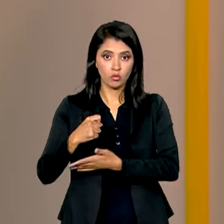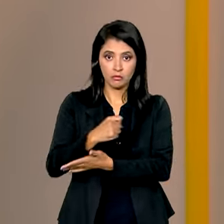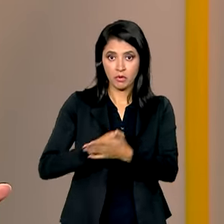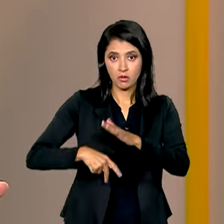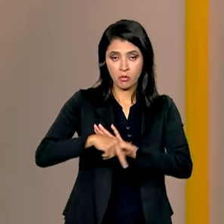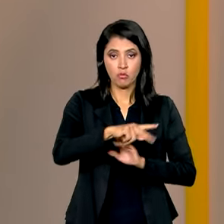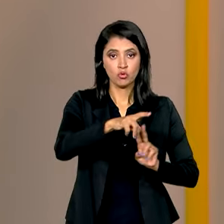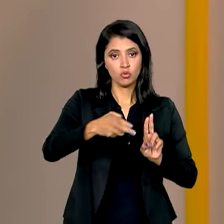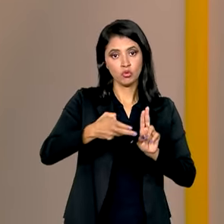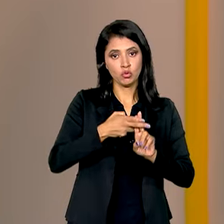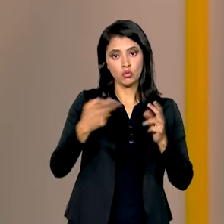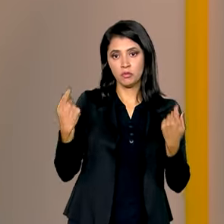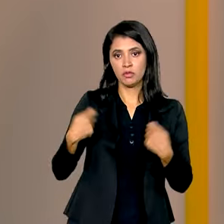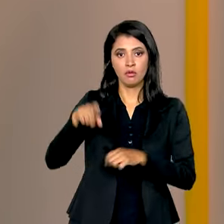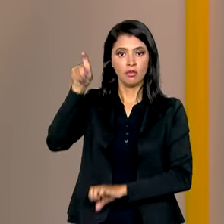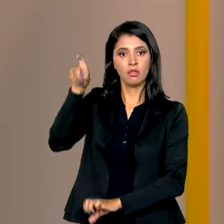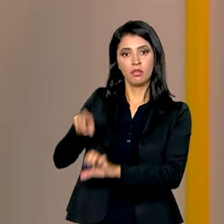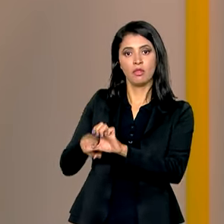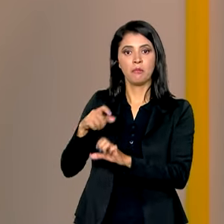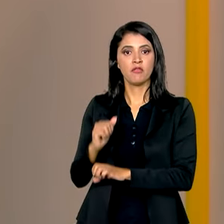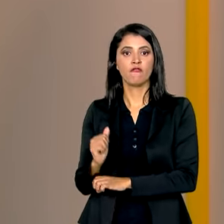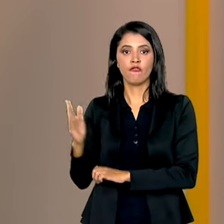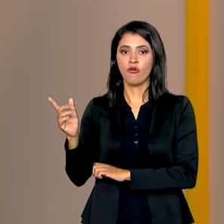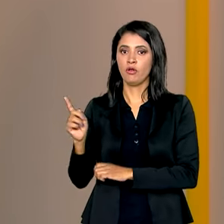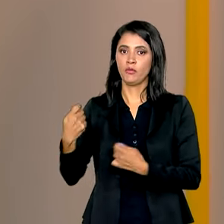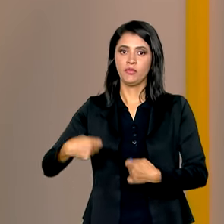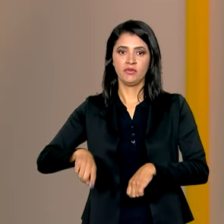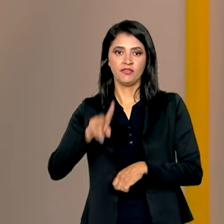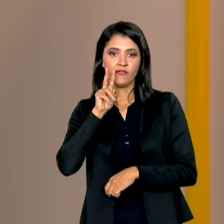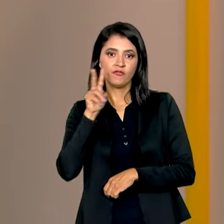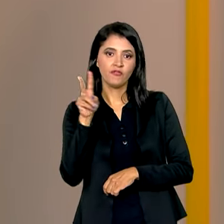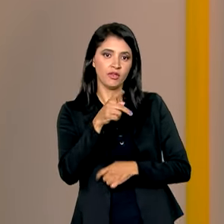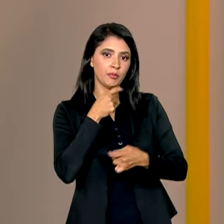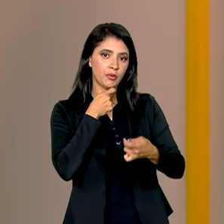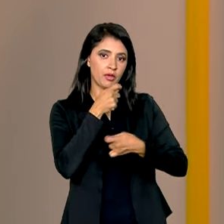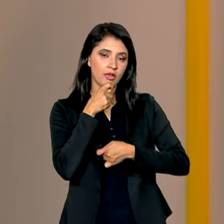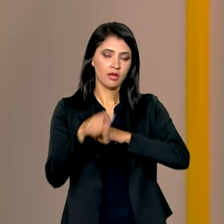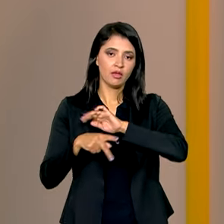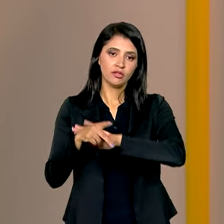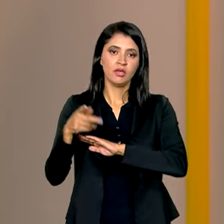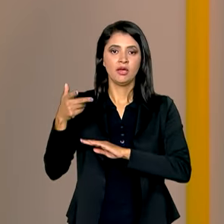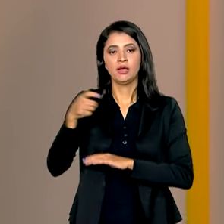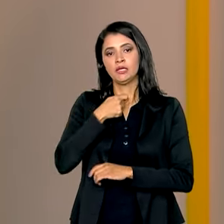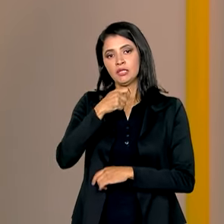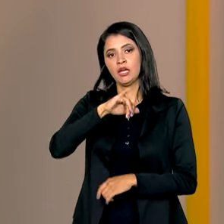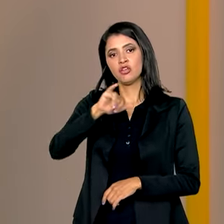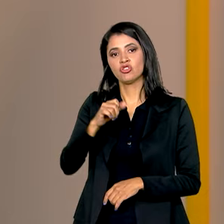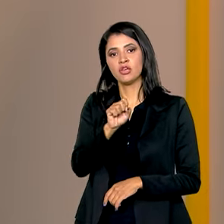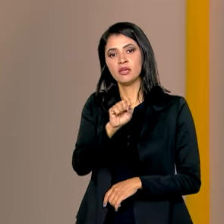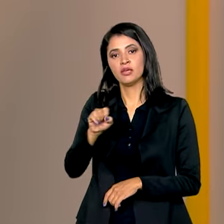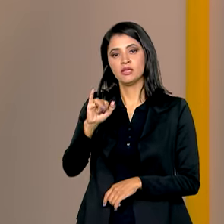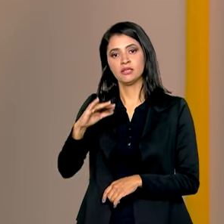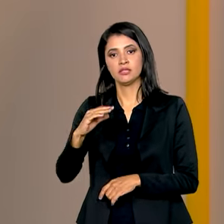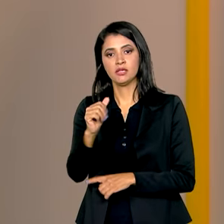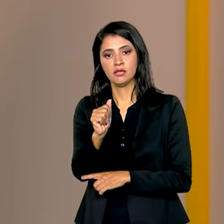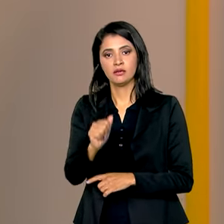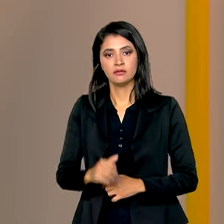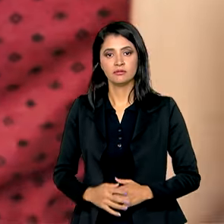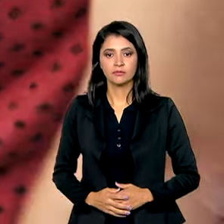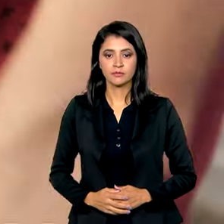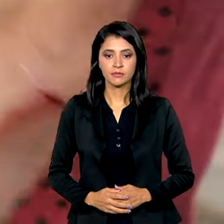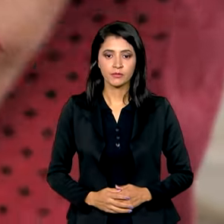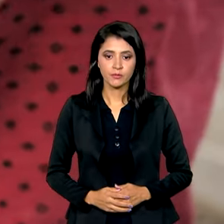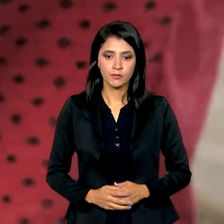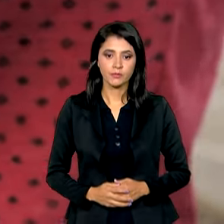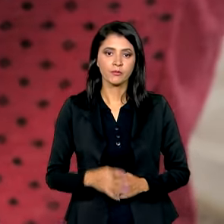SUS, eliminando a dependência externa. Veja na reportagem da nossa enviada, Jéssica Gonçalves.